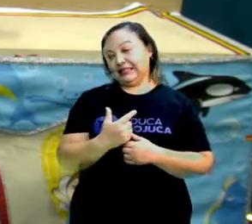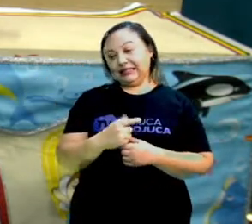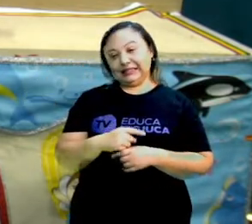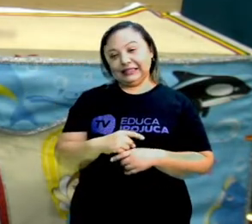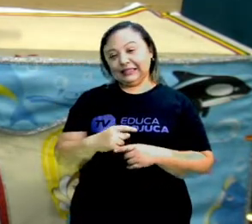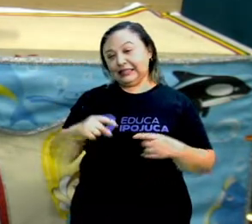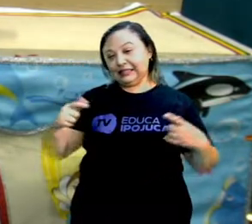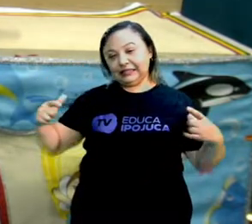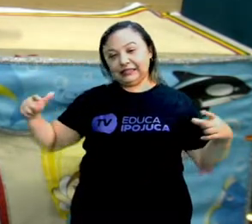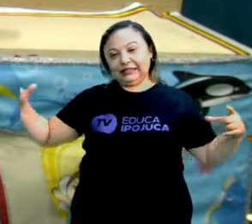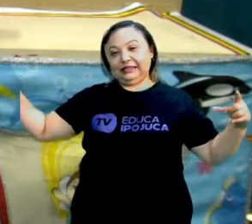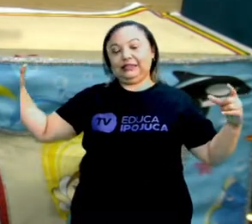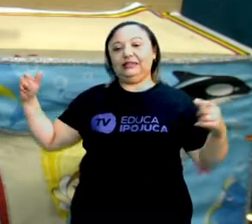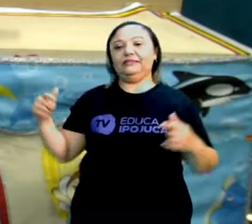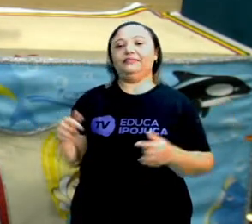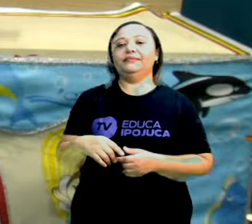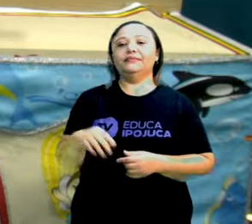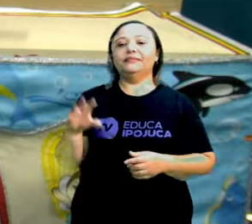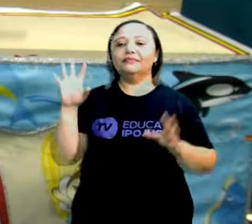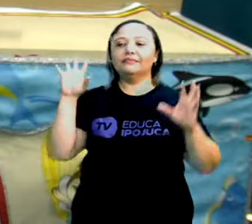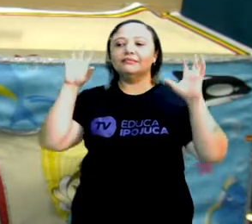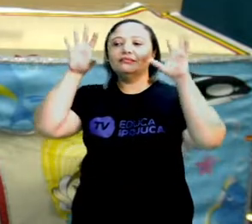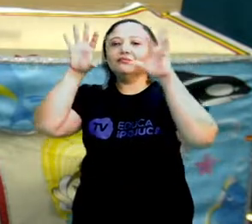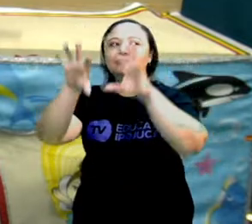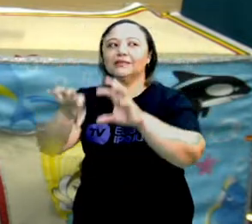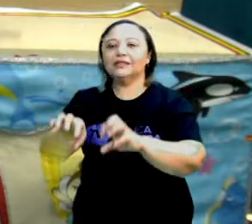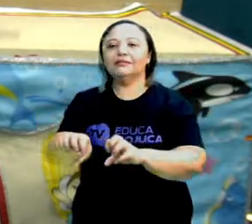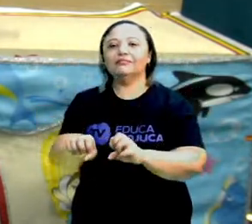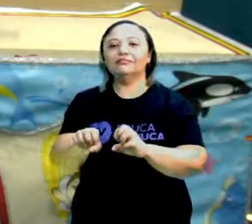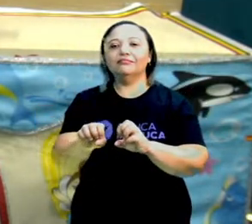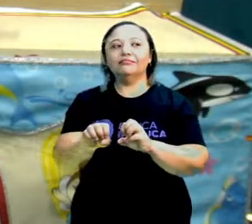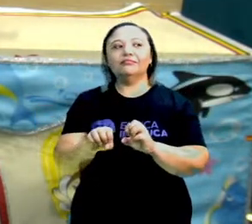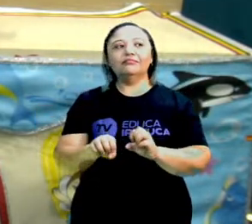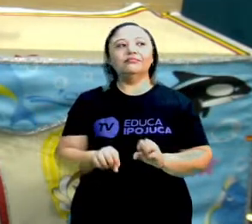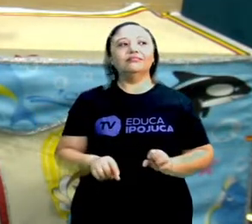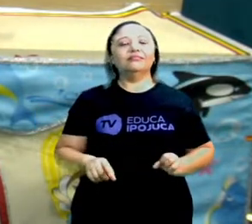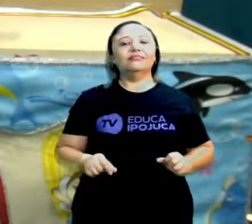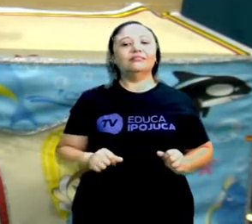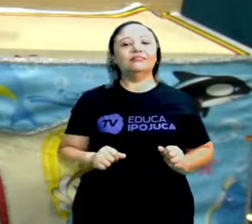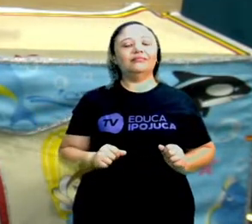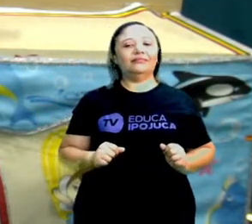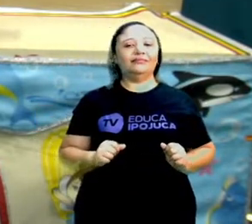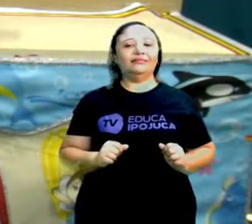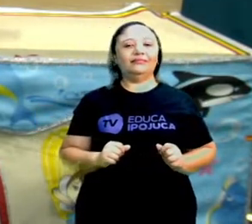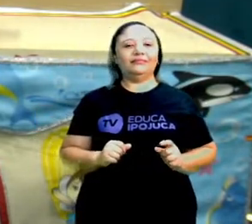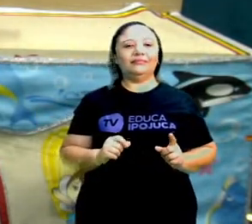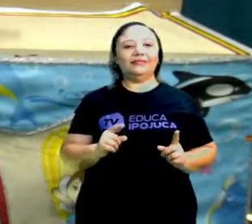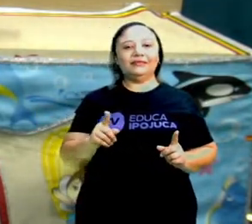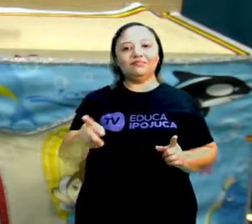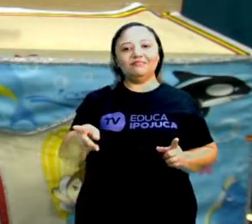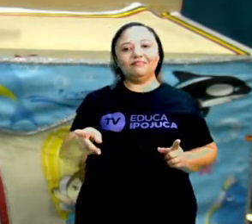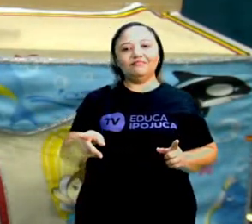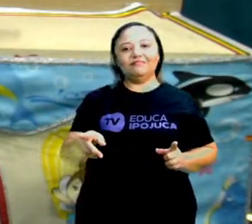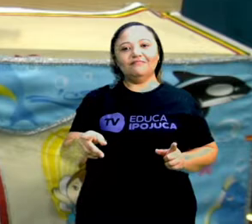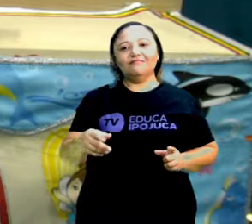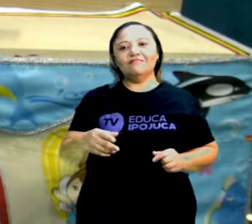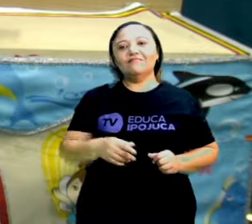enorme, pronta pra, ó, dá um bote. Eita! Mas